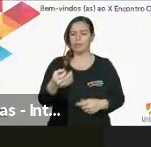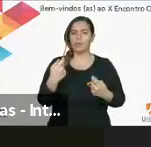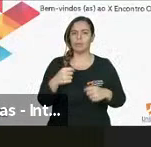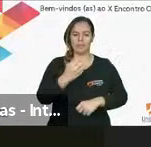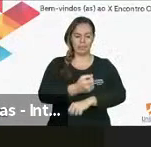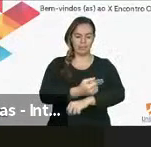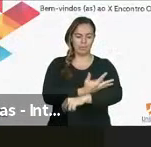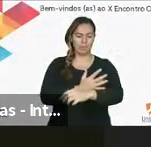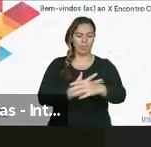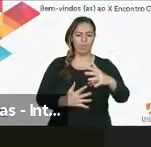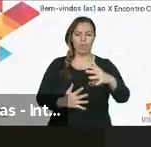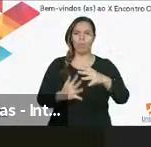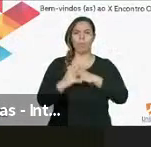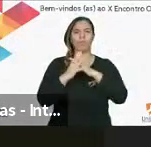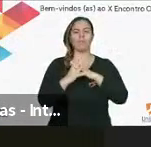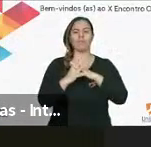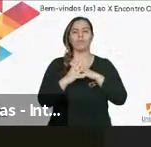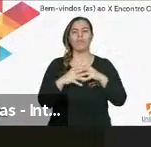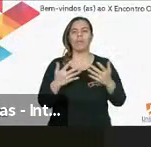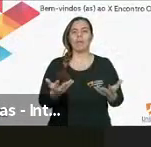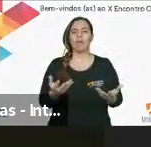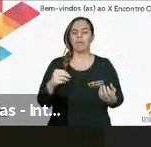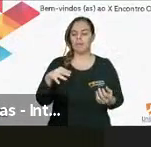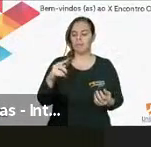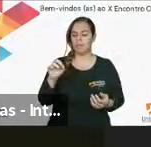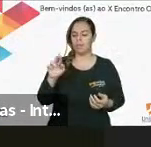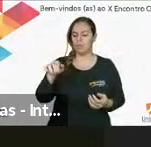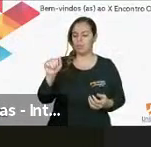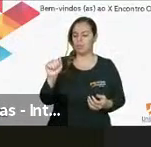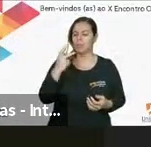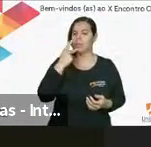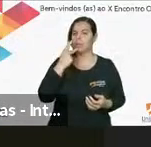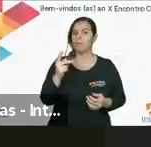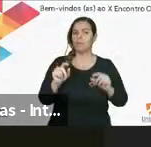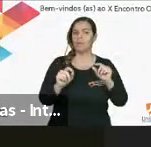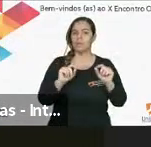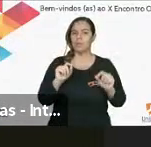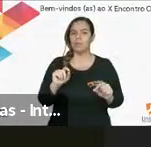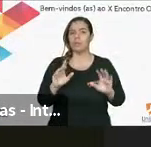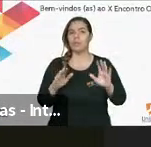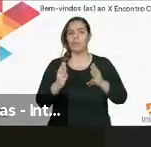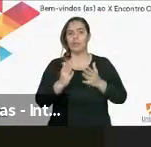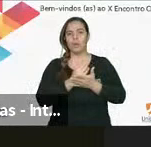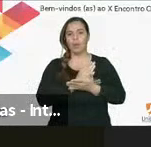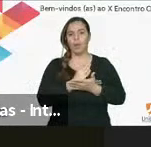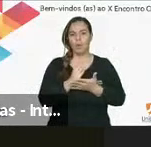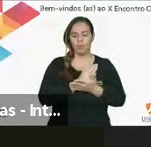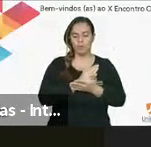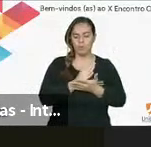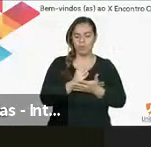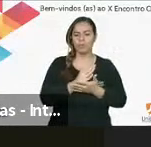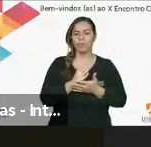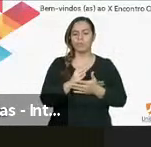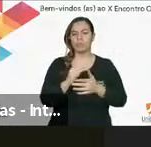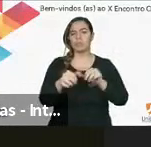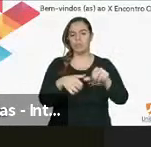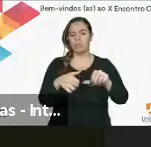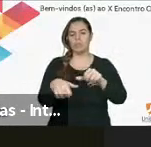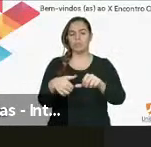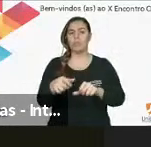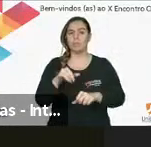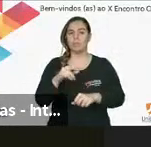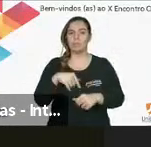emoções. Ah, mas o Maturana diz, opa, mas mesmo algumas racionalizações, se a gente for